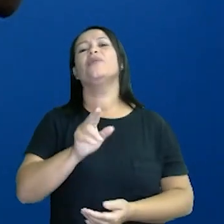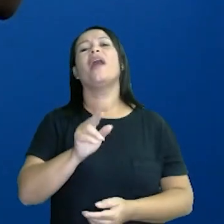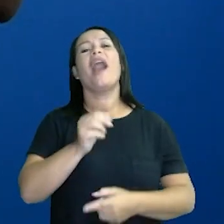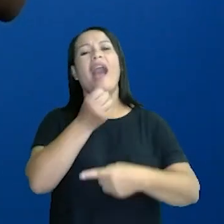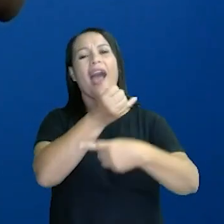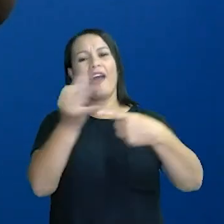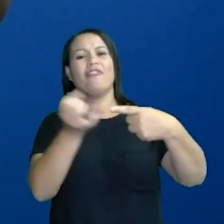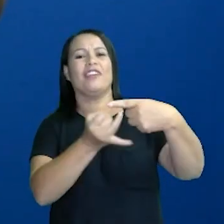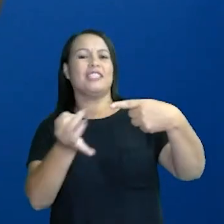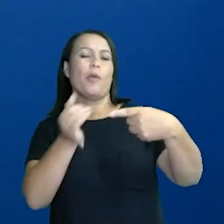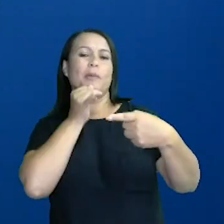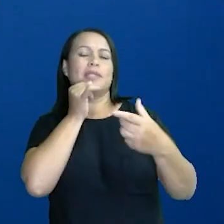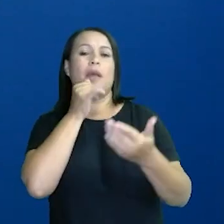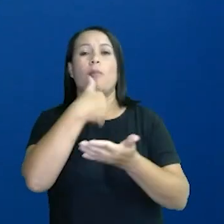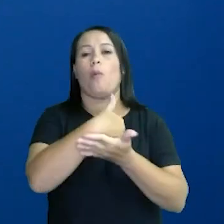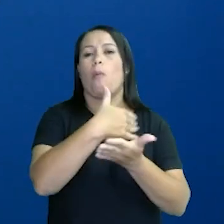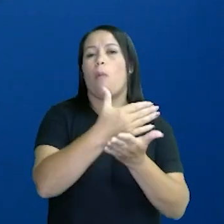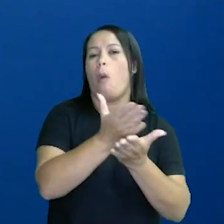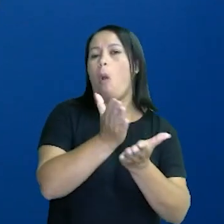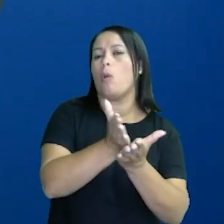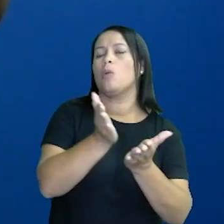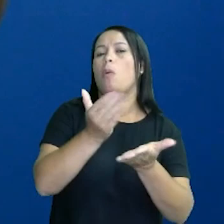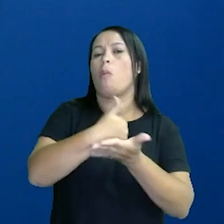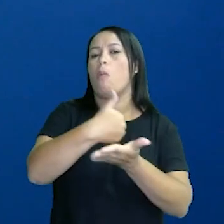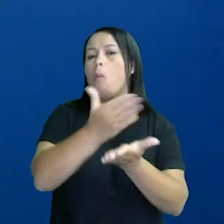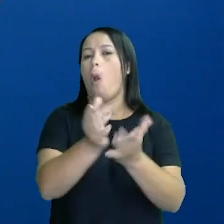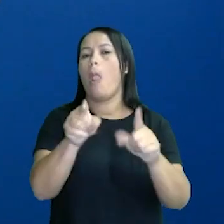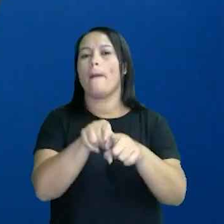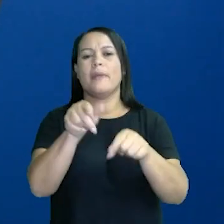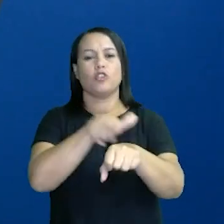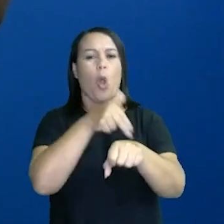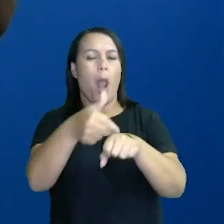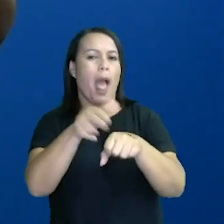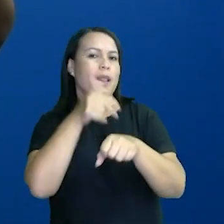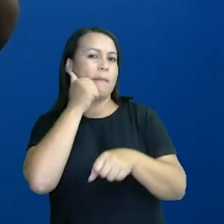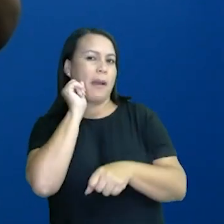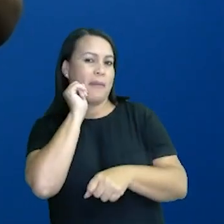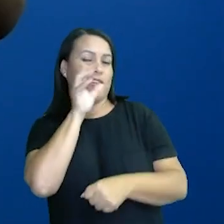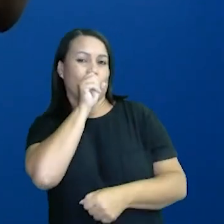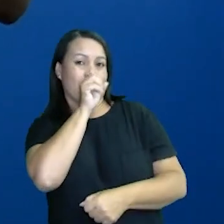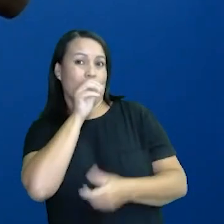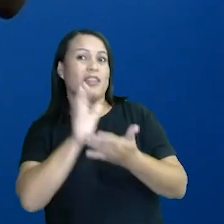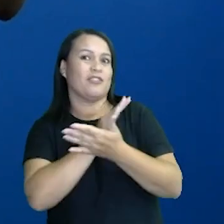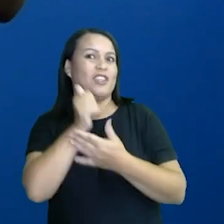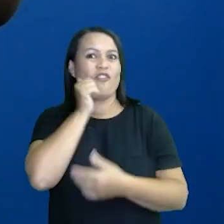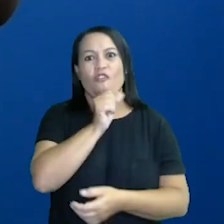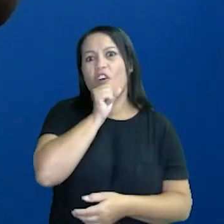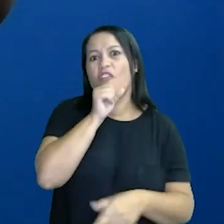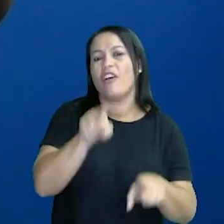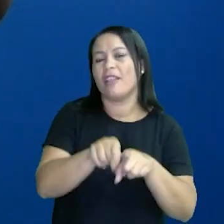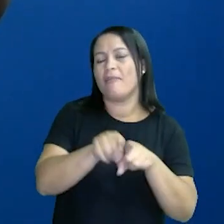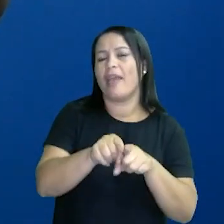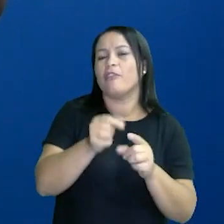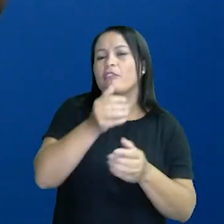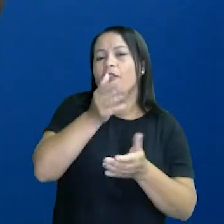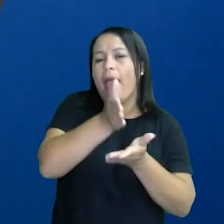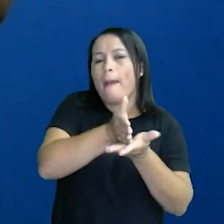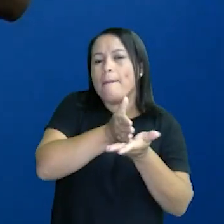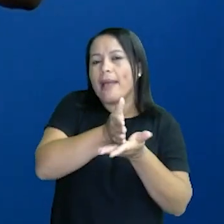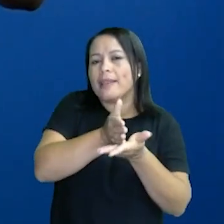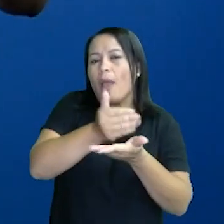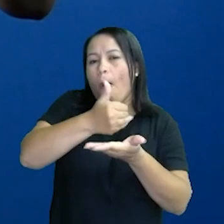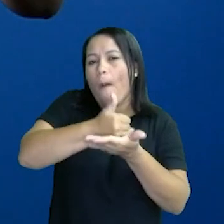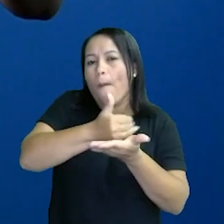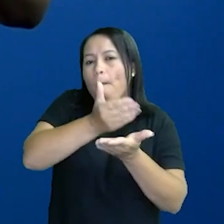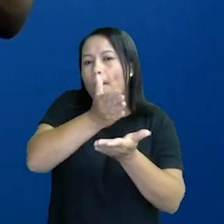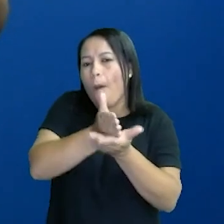fração. Aquele bolo de chocolate também, né, que a mamãe faz, dia de sábado, a vovó. E quando a gente vai repartir o bolo, a